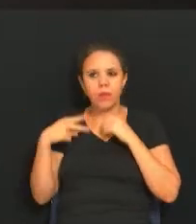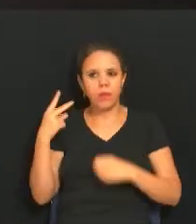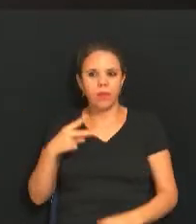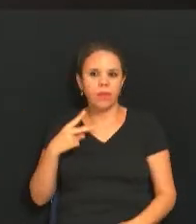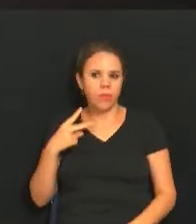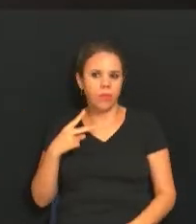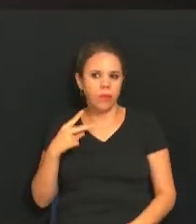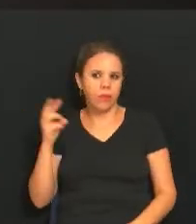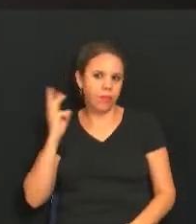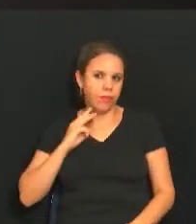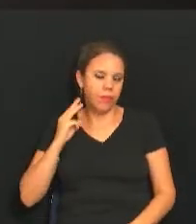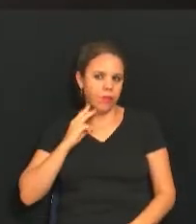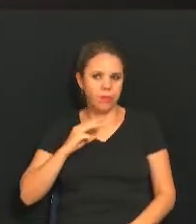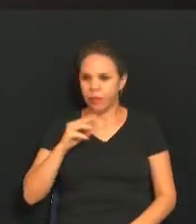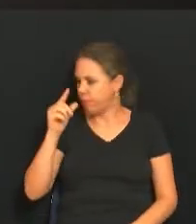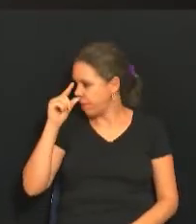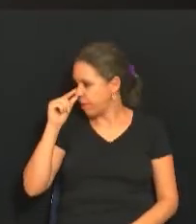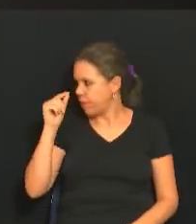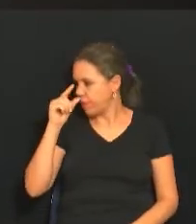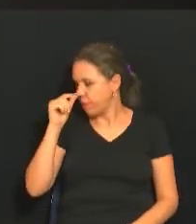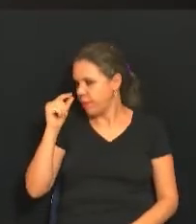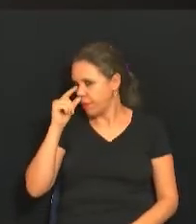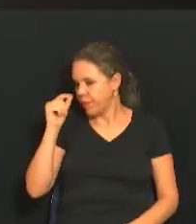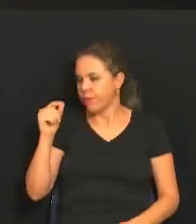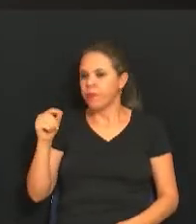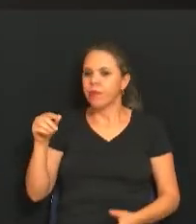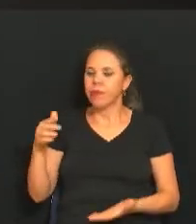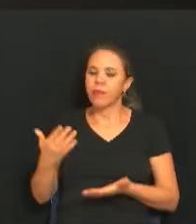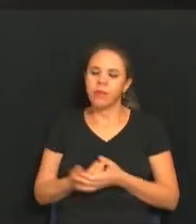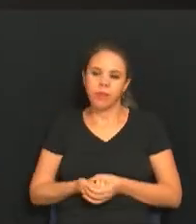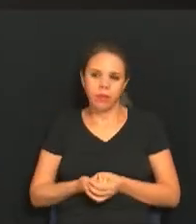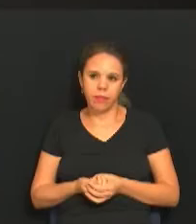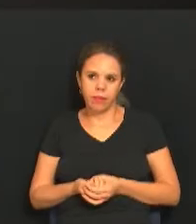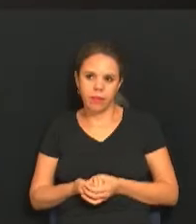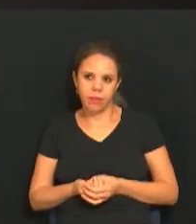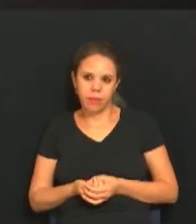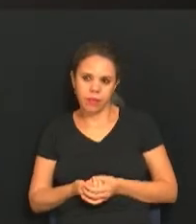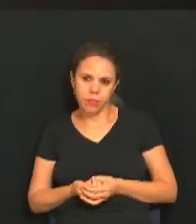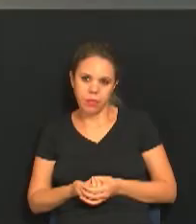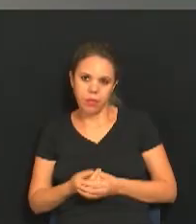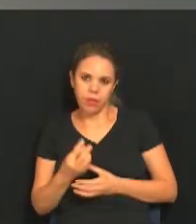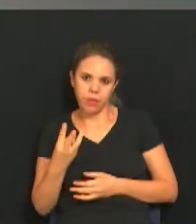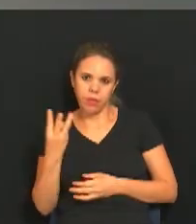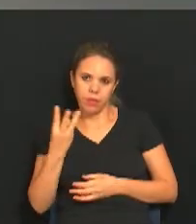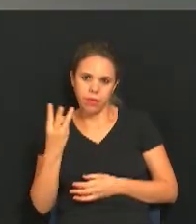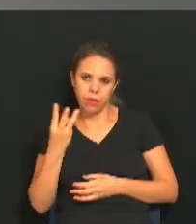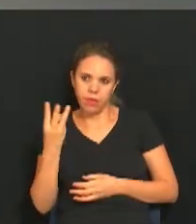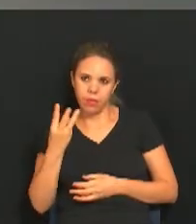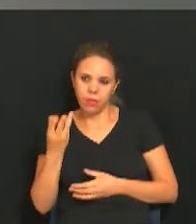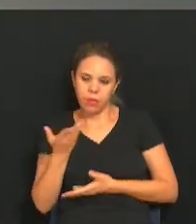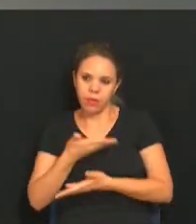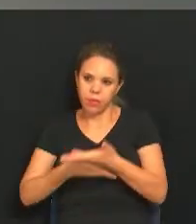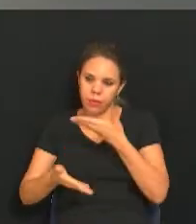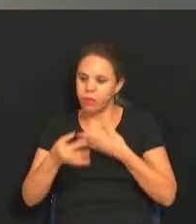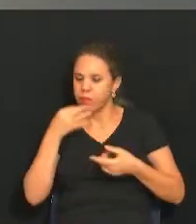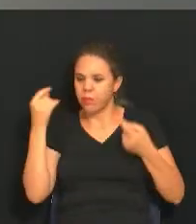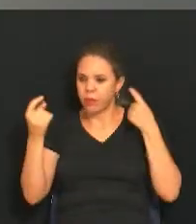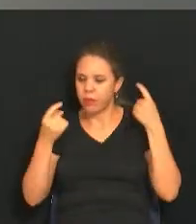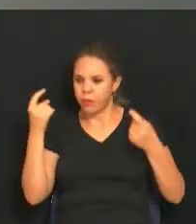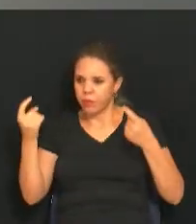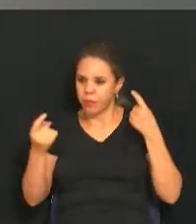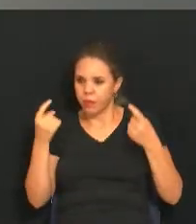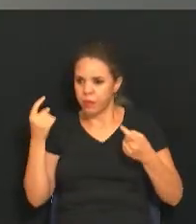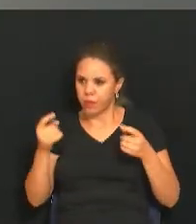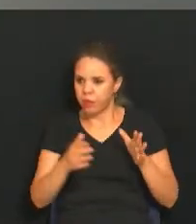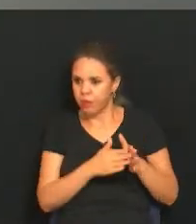vereadores Cecílio Santos, que será relator, e Arnaldo Salvetti. Os parlamentares compartilharam a preocupação nesse